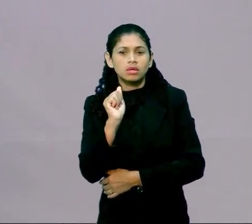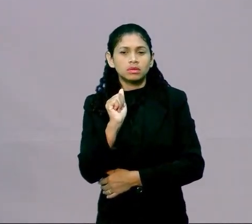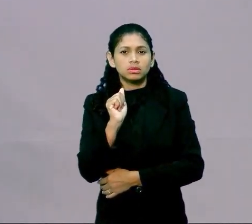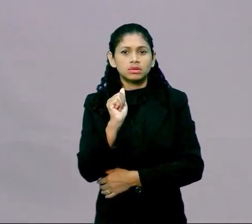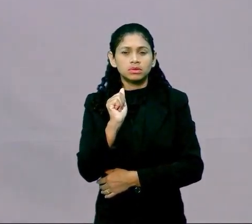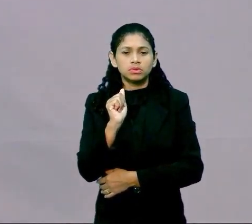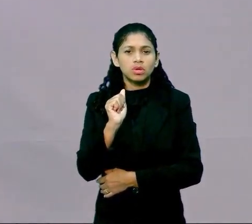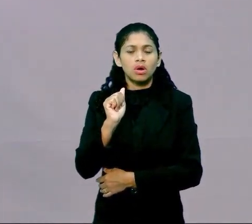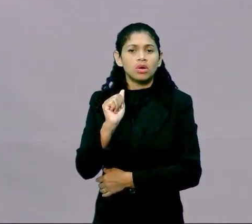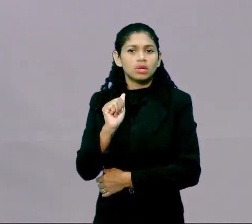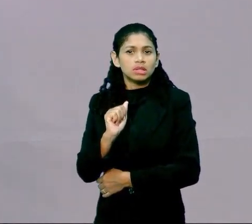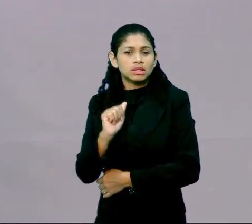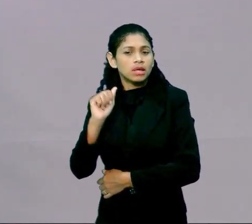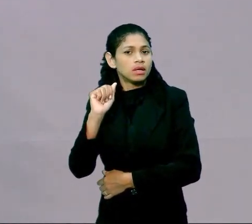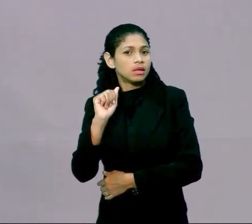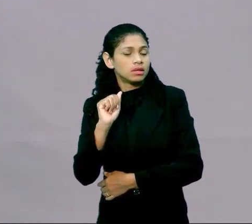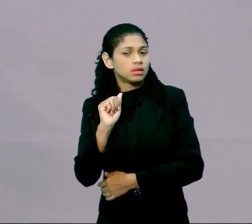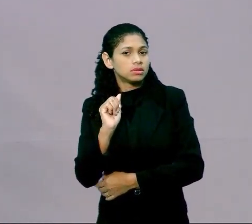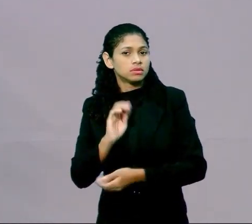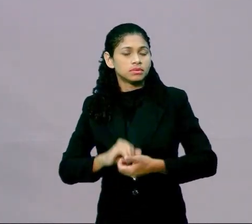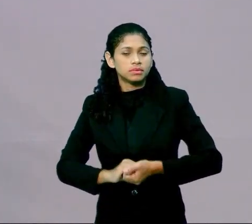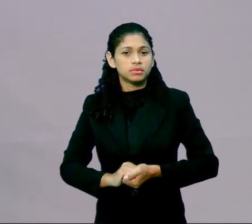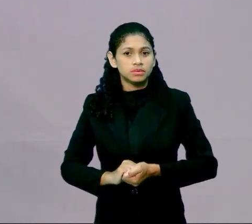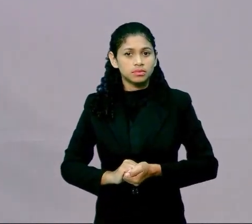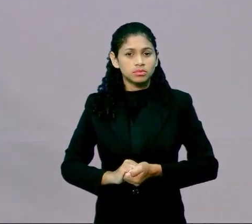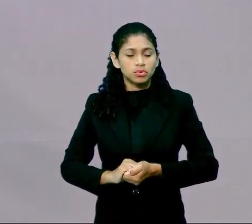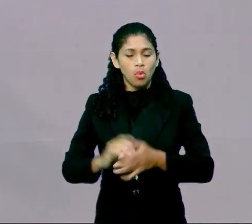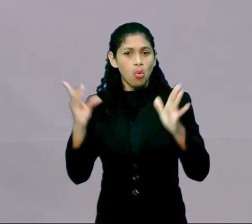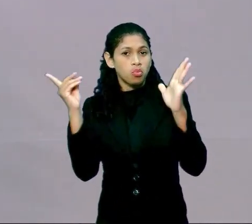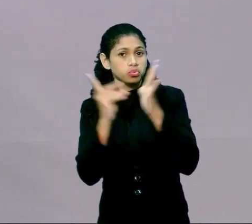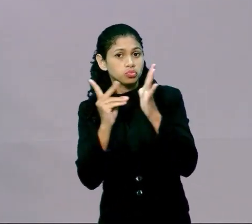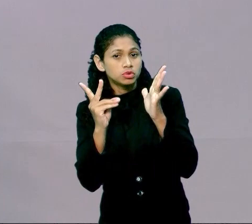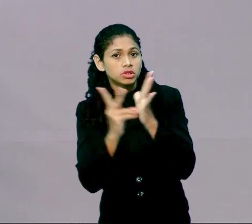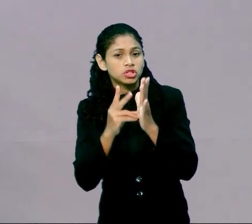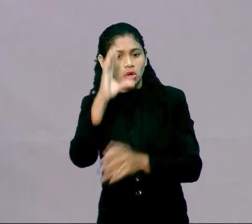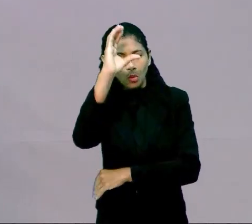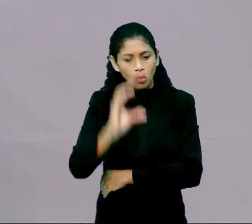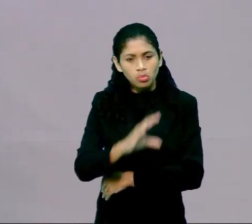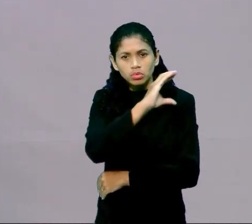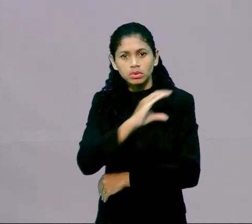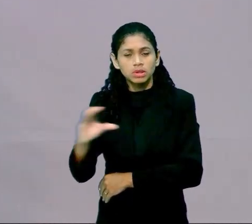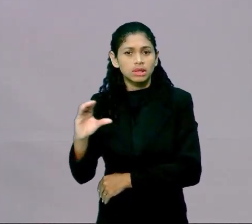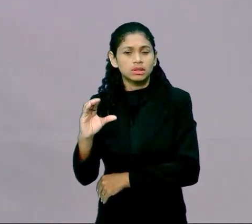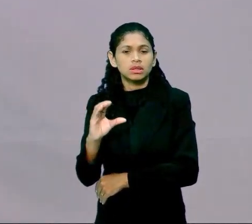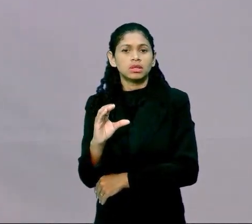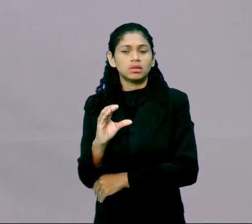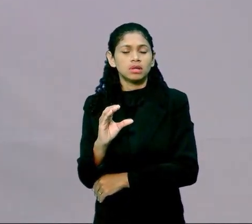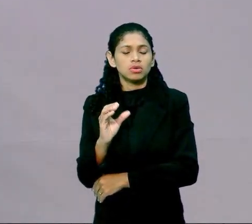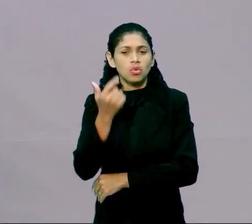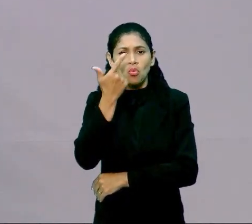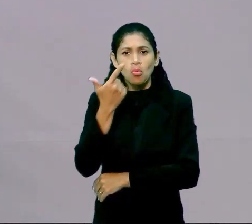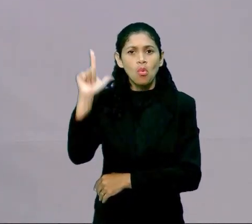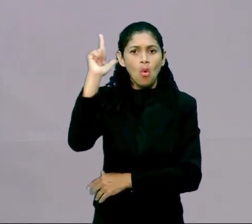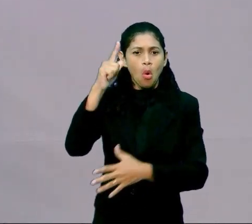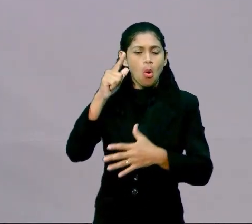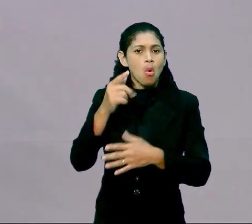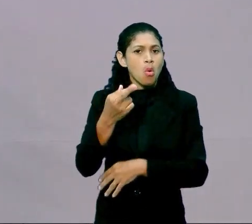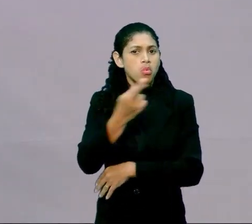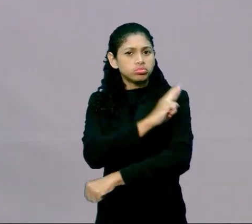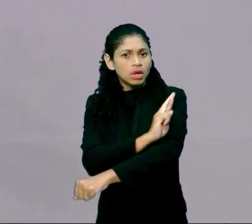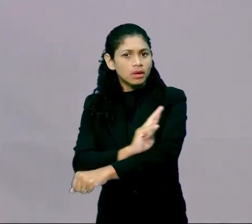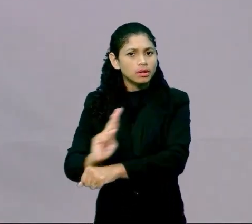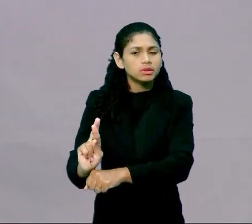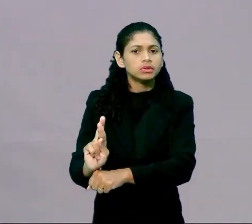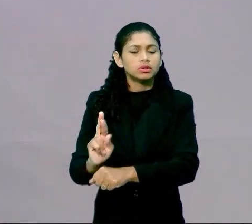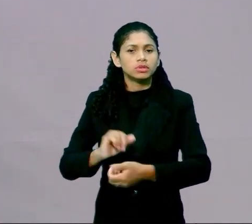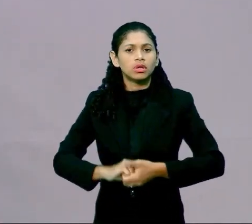o homossexual, se é o indígena, se é o católico, se é o evangélico, são pessoas. E